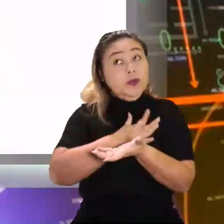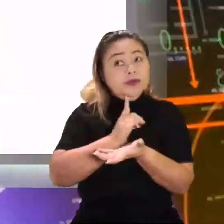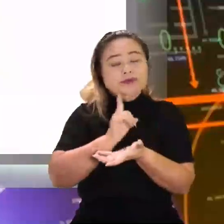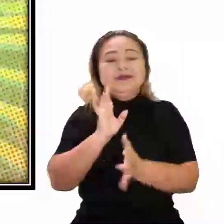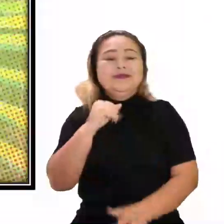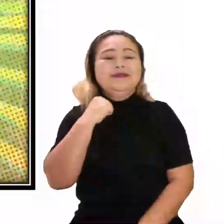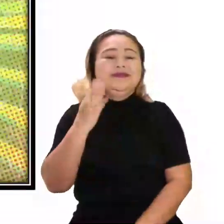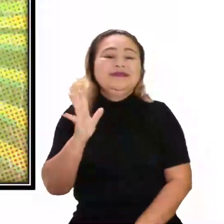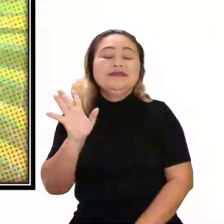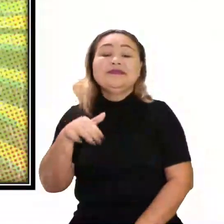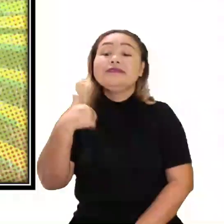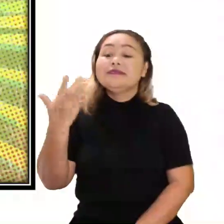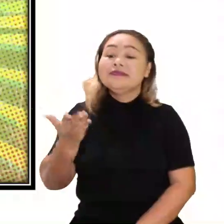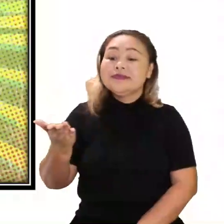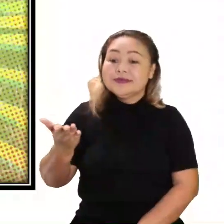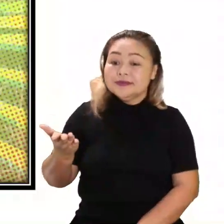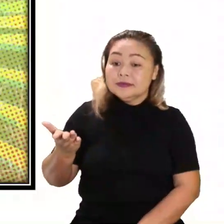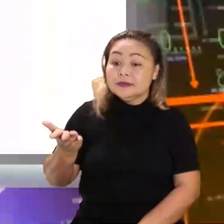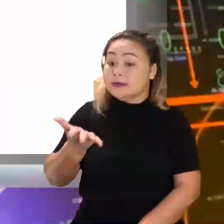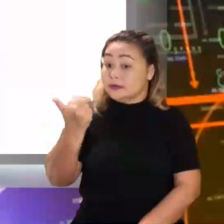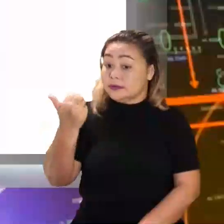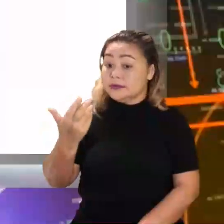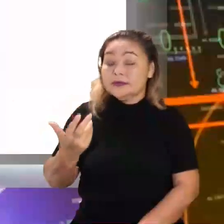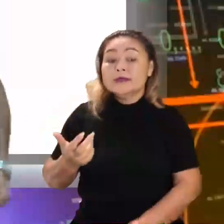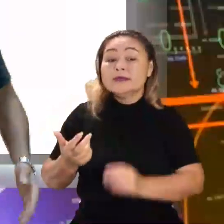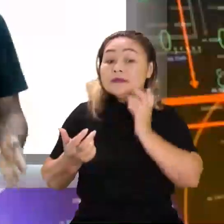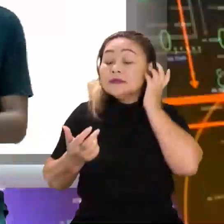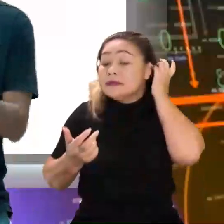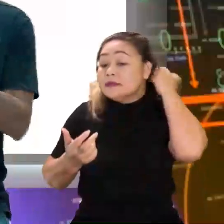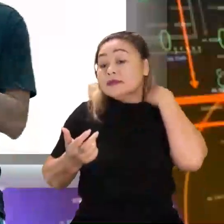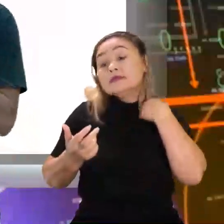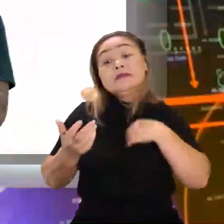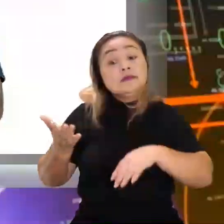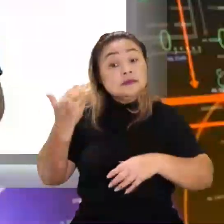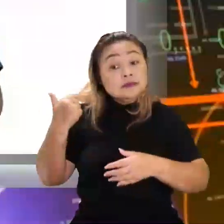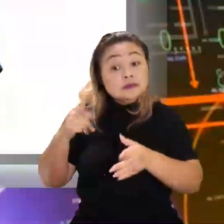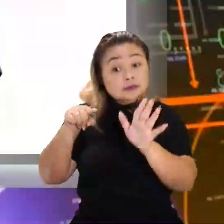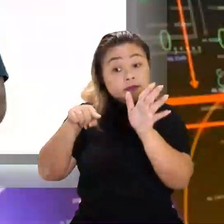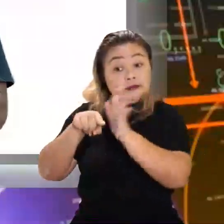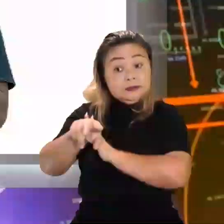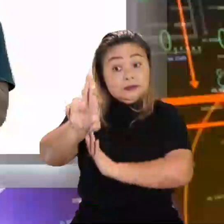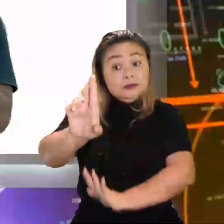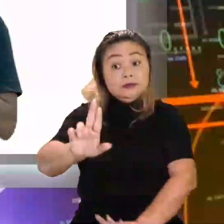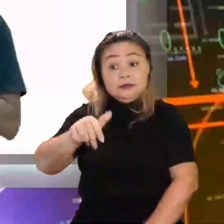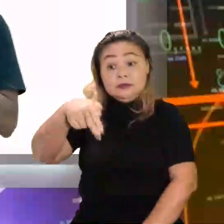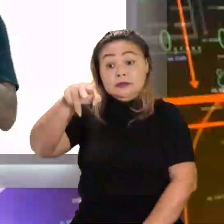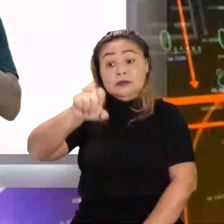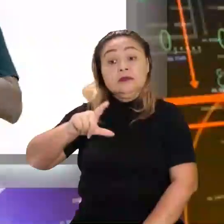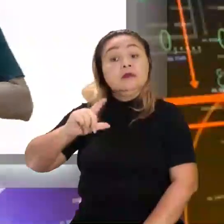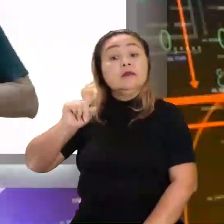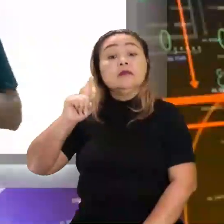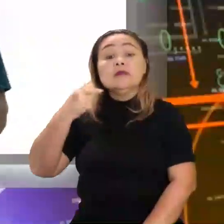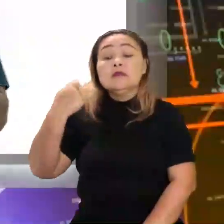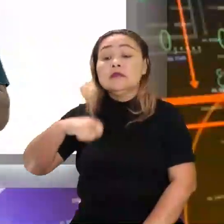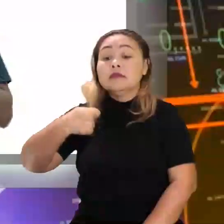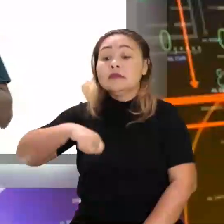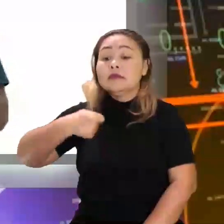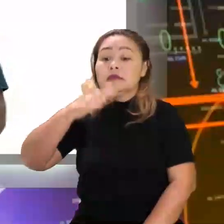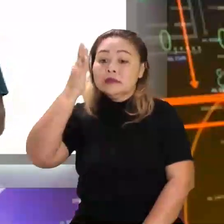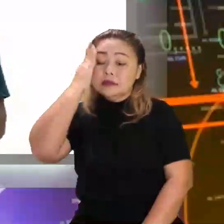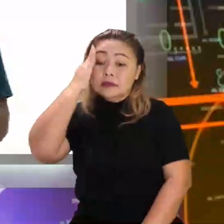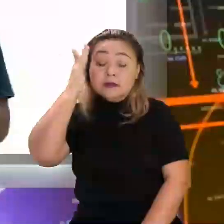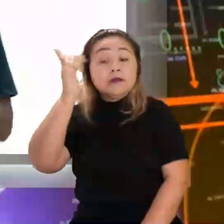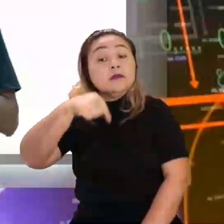Vamos lá, então. E agora, né? Vem aqui com a gente de novo. O nosso quiz está vindo por aí, porque, como sempre, a gente precisa saber